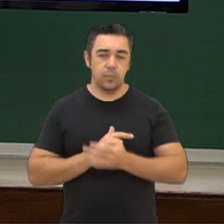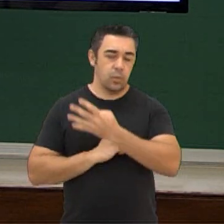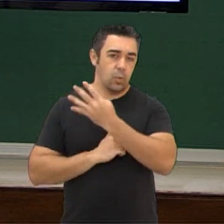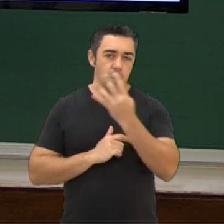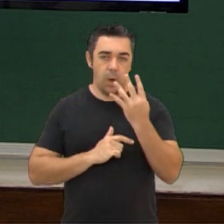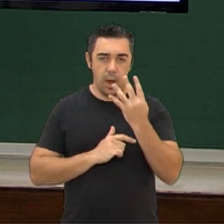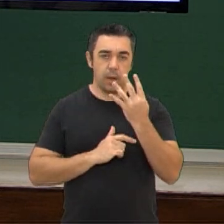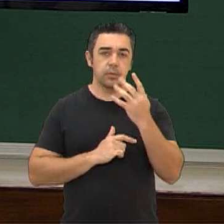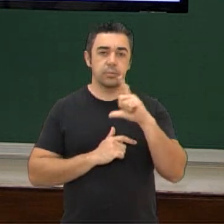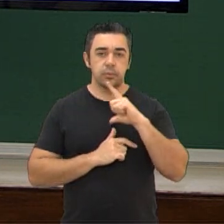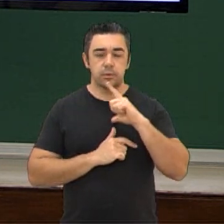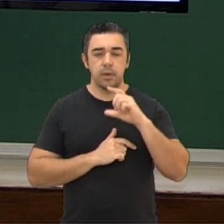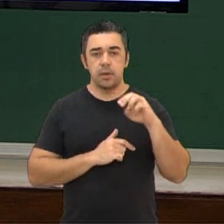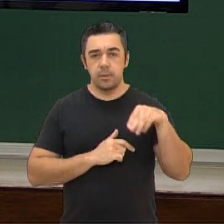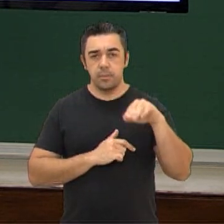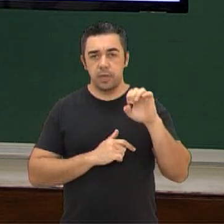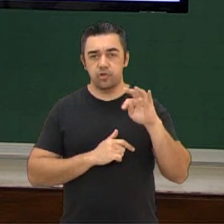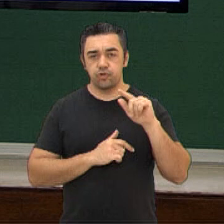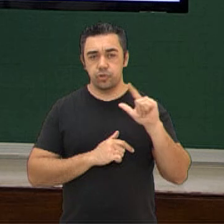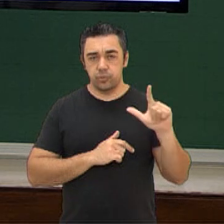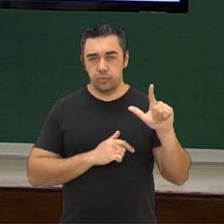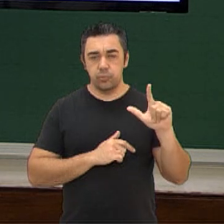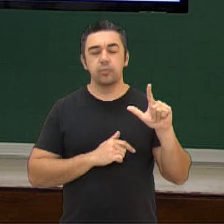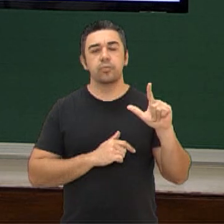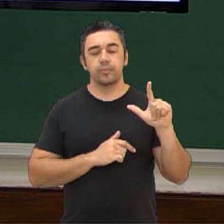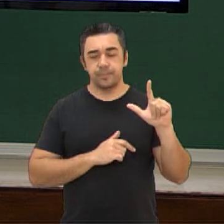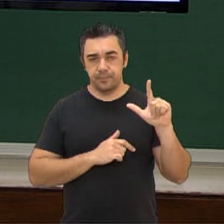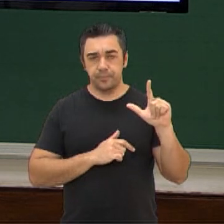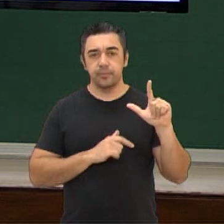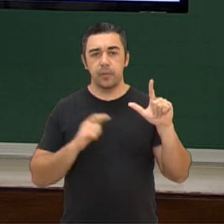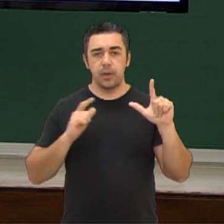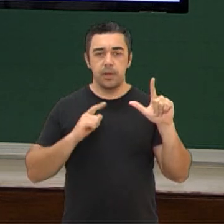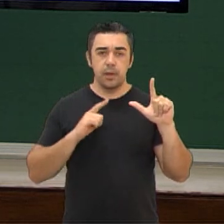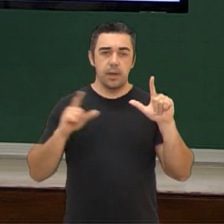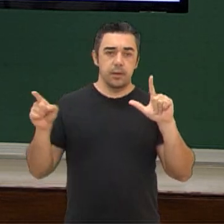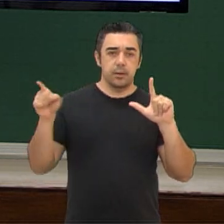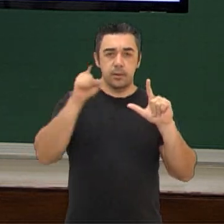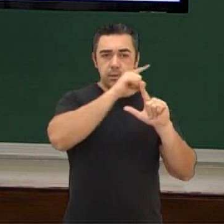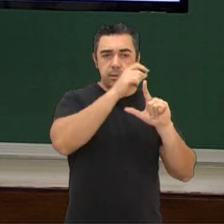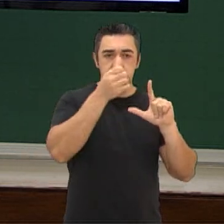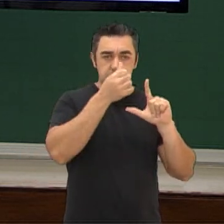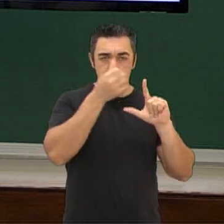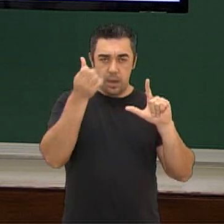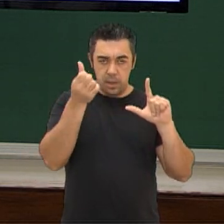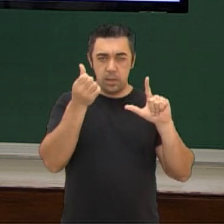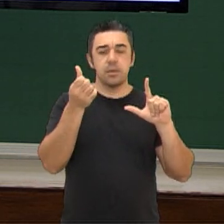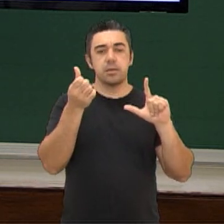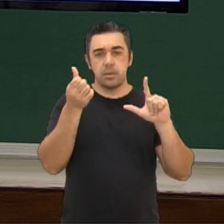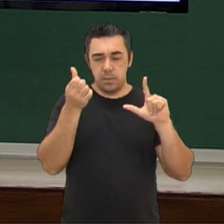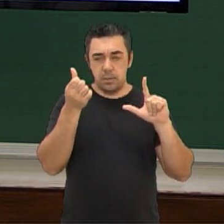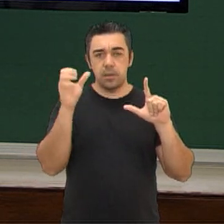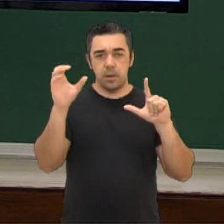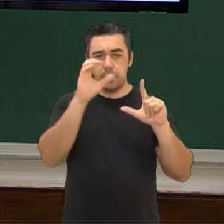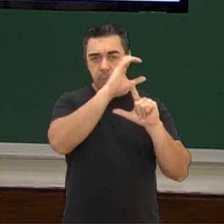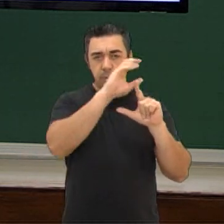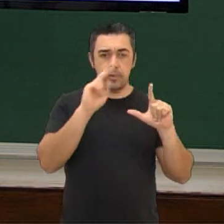tenho um radical metil. A minha cadeia é composta por 6 carbonos, a cadeia principal,